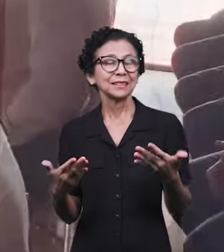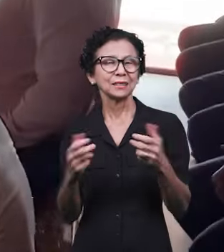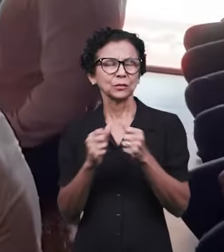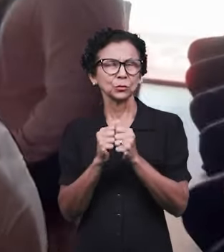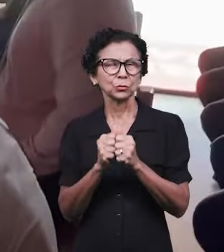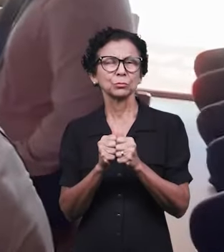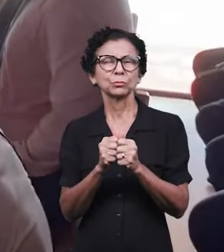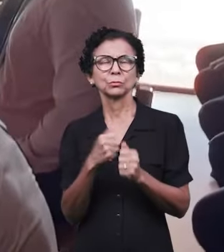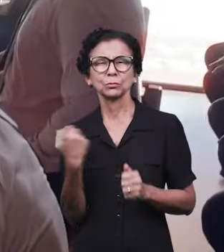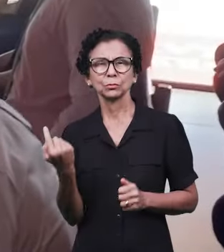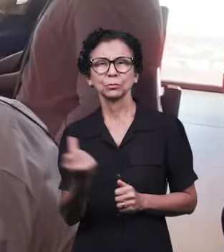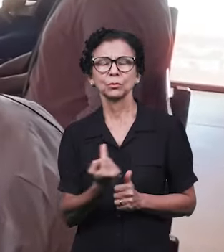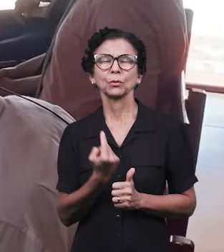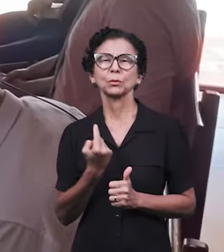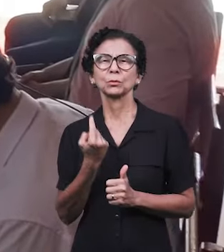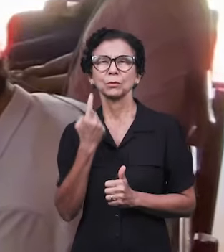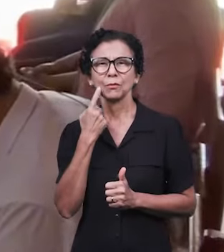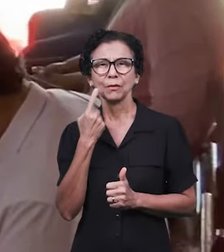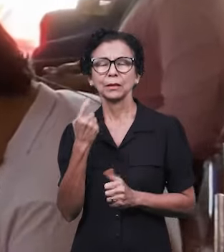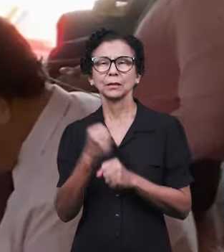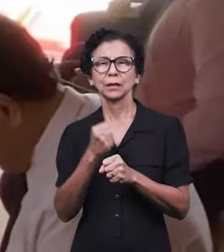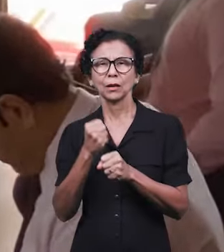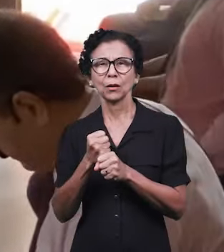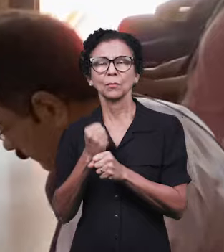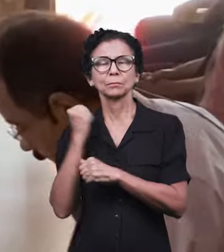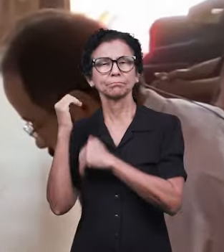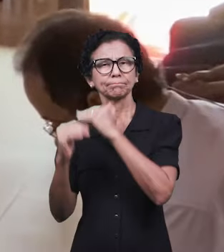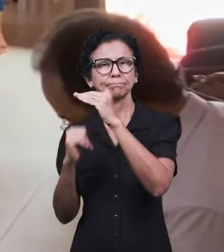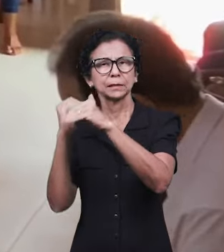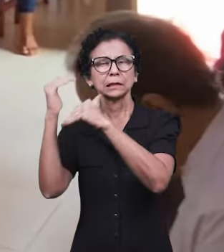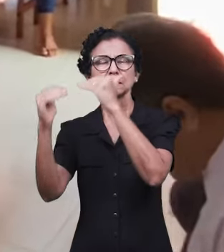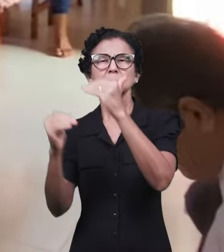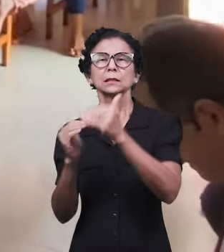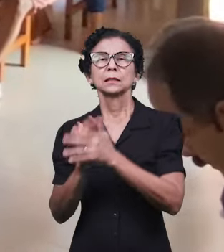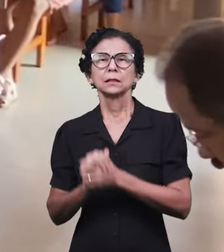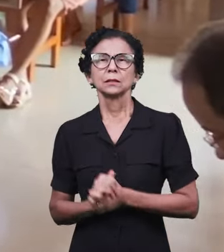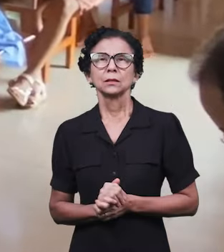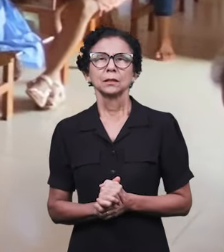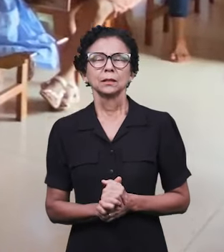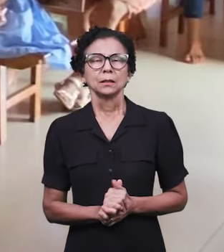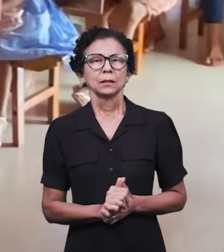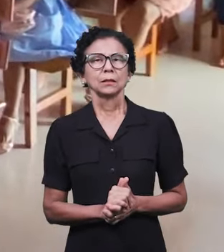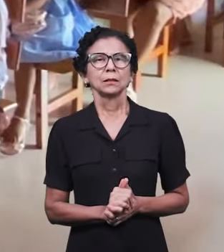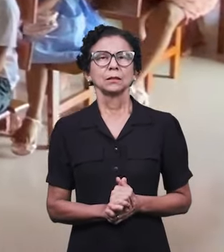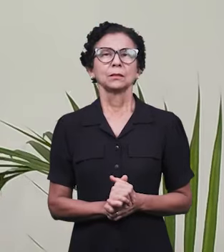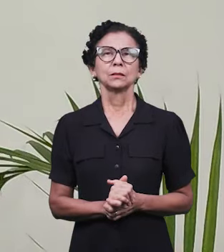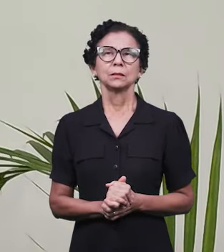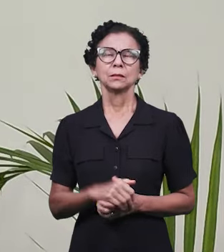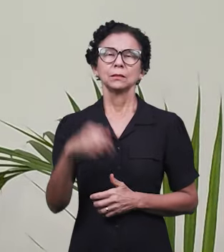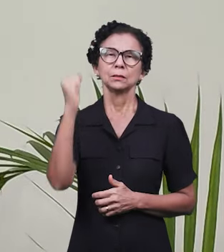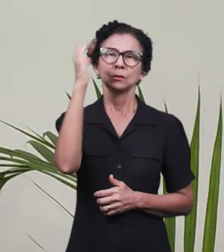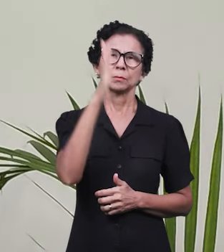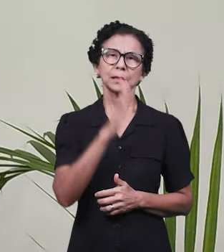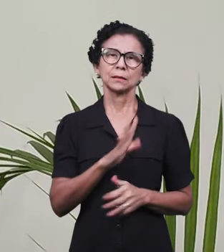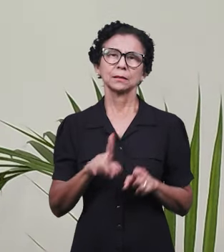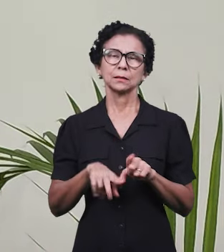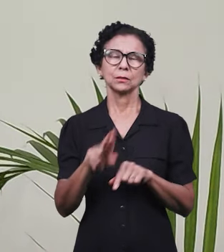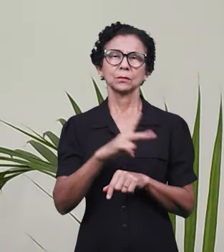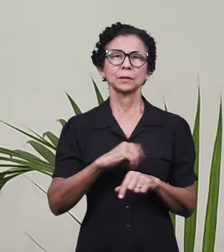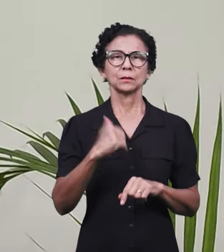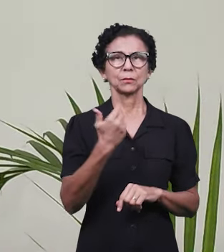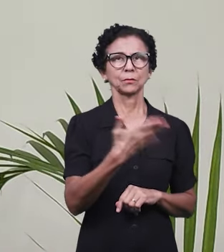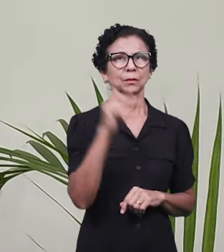Que esse momento de comunhão e crescimento espiritual continue a fortalecer e edificar a nossa igreja. A nossa irmã Júlia Pavan